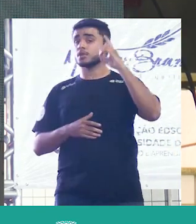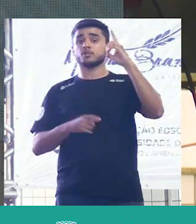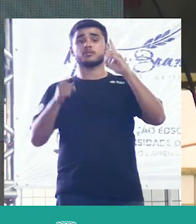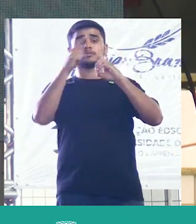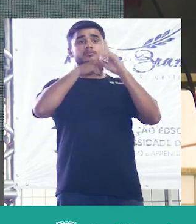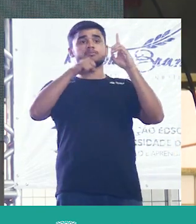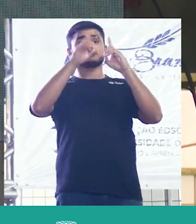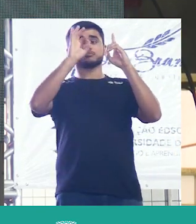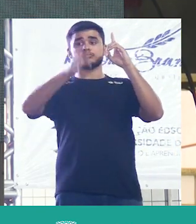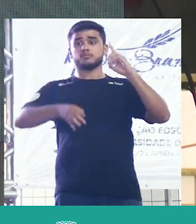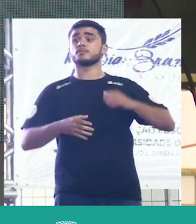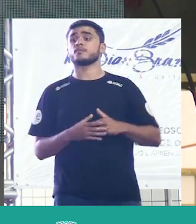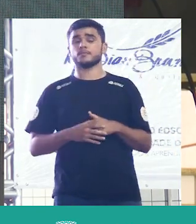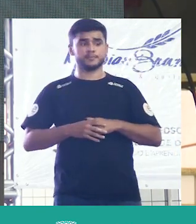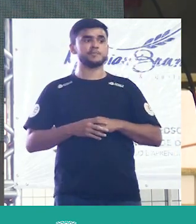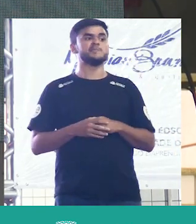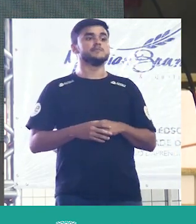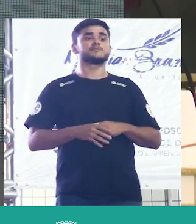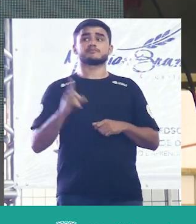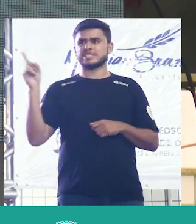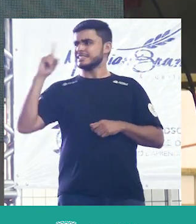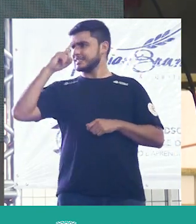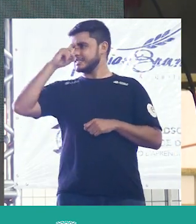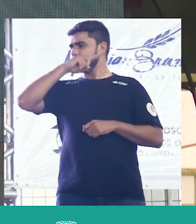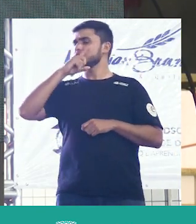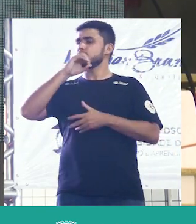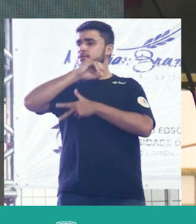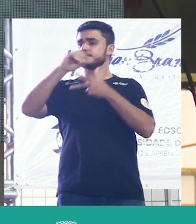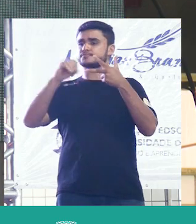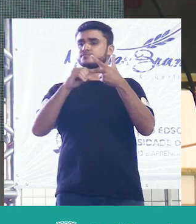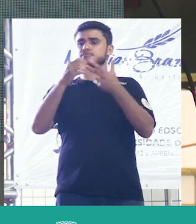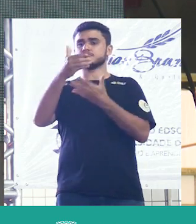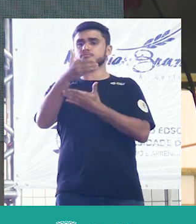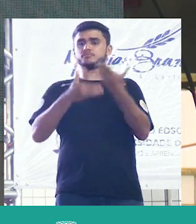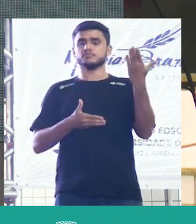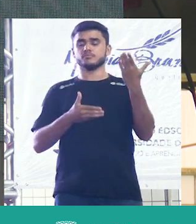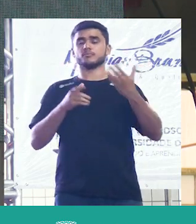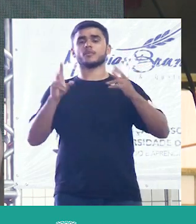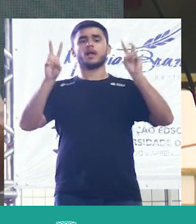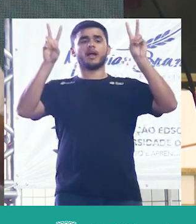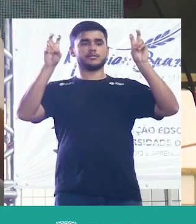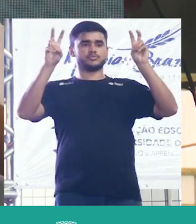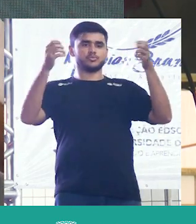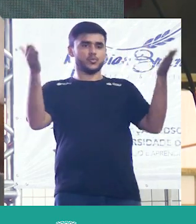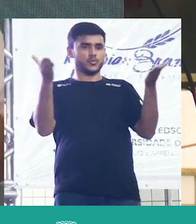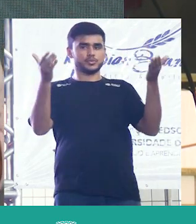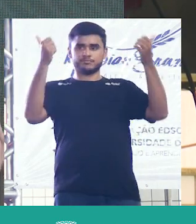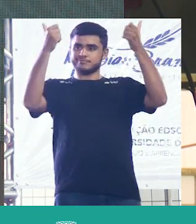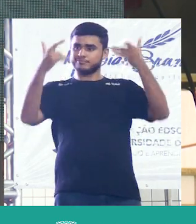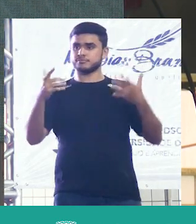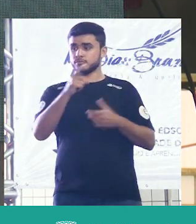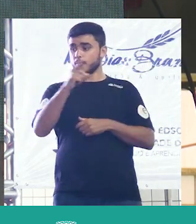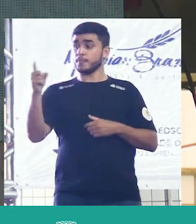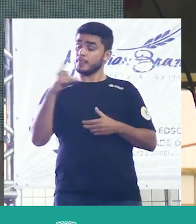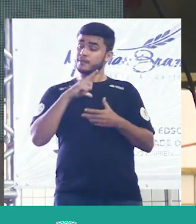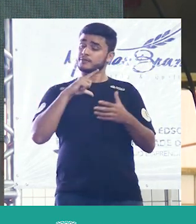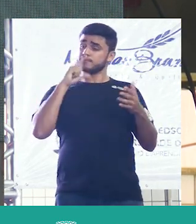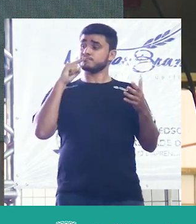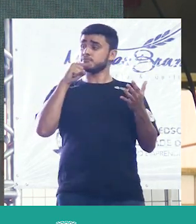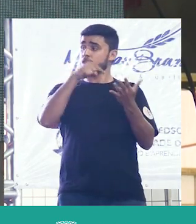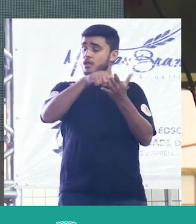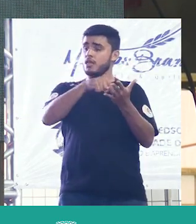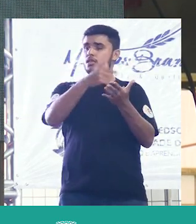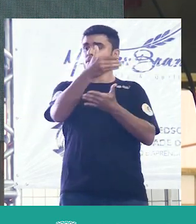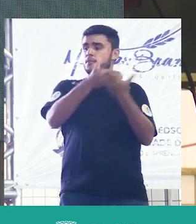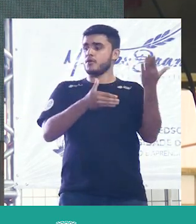Essa questão talvez tenha sido uma das mais complicadas que o Enem já trouxe em termos de estequiometria, porque além da estequiometria,